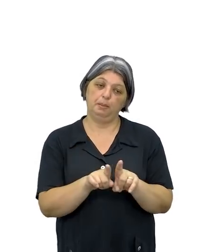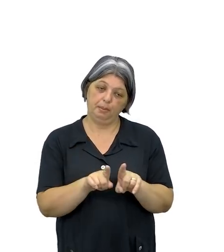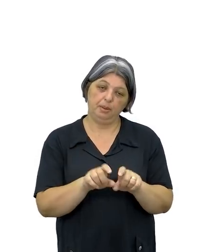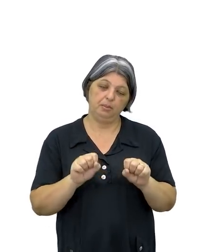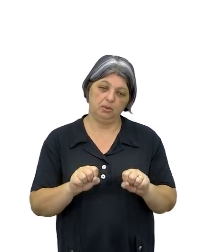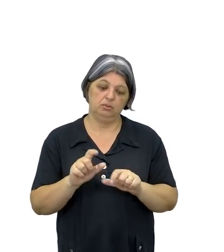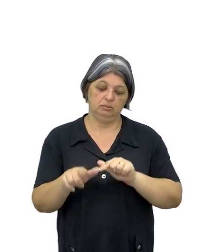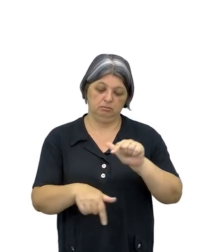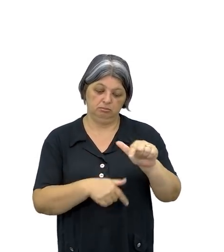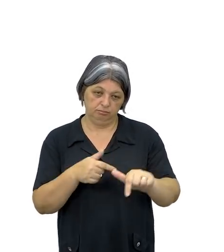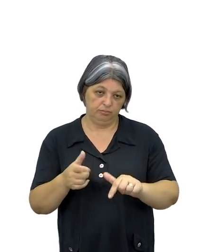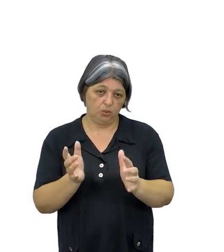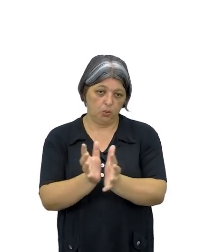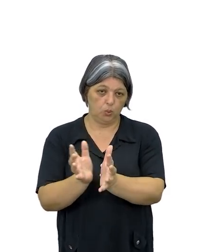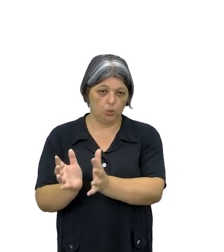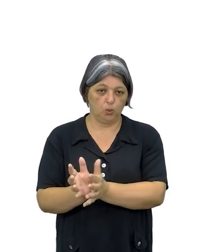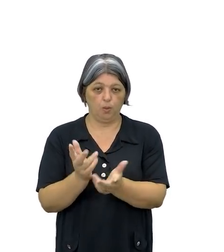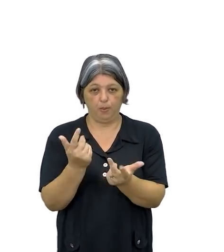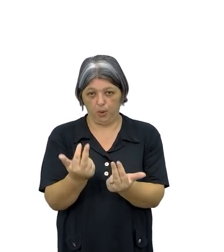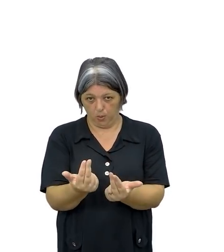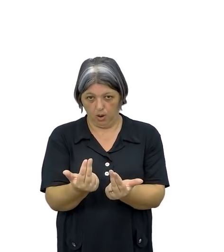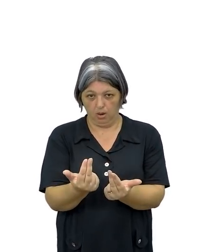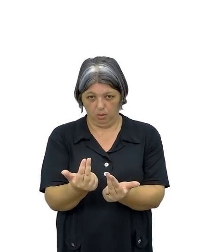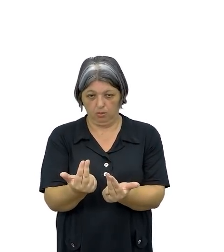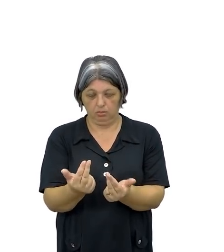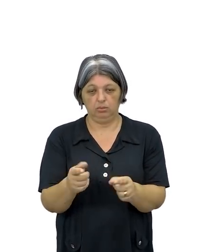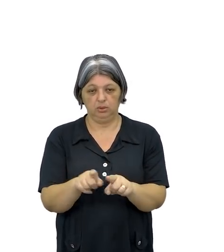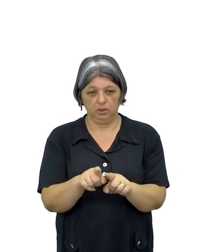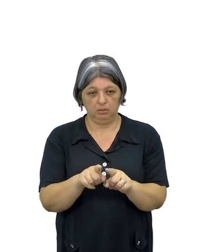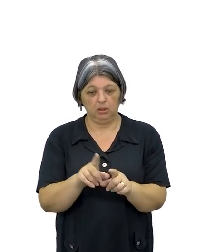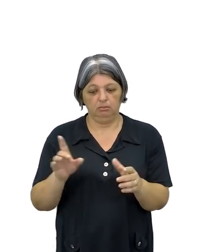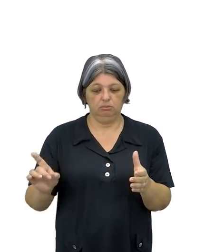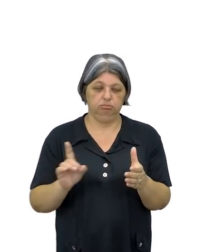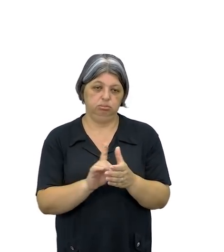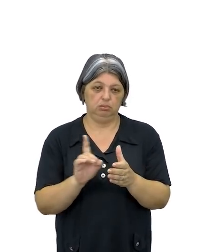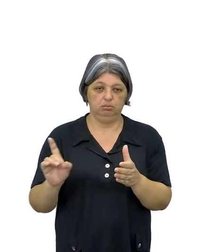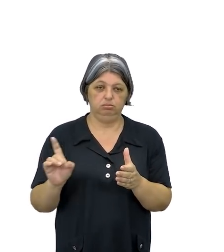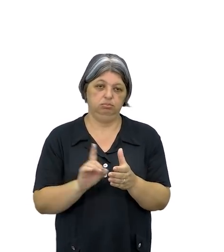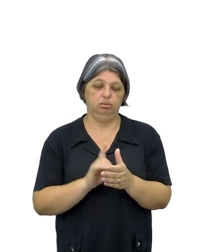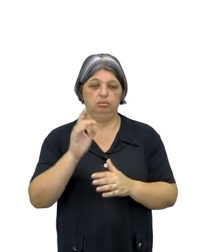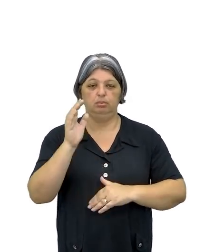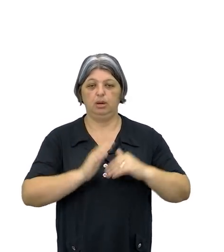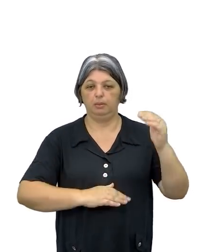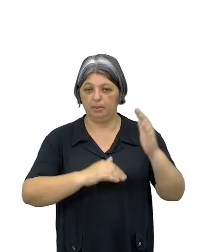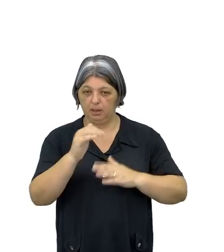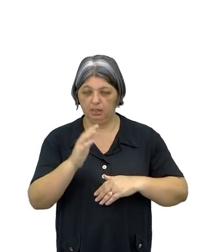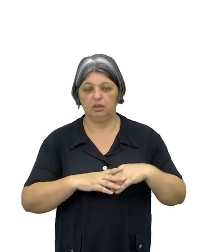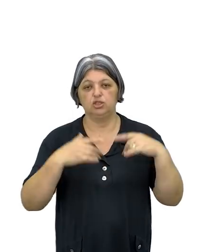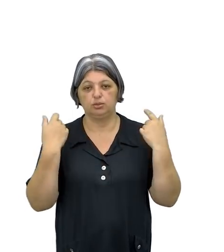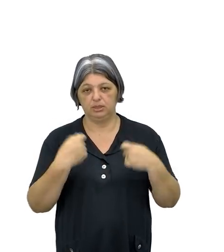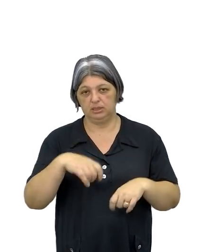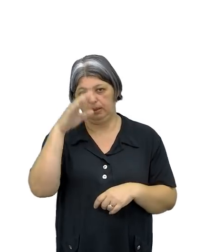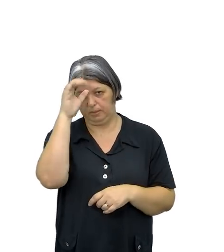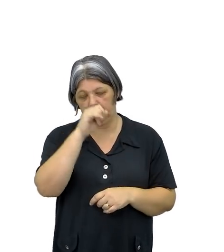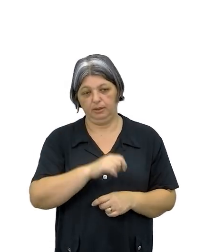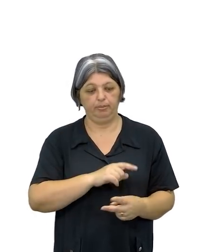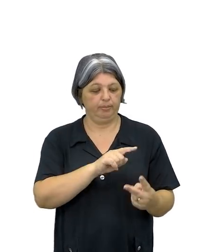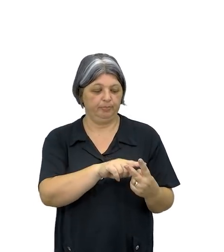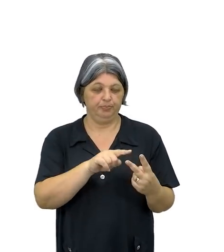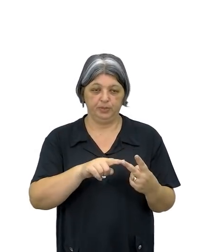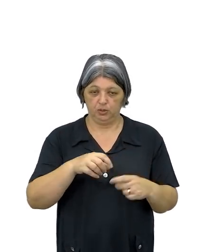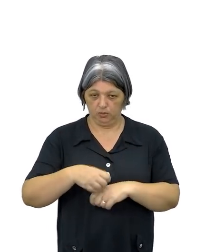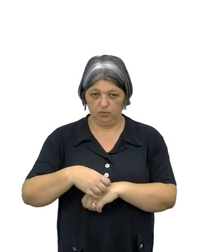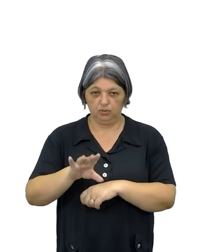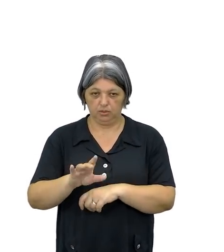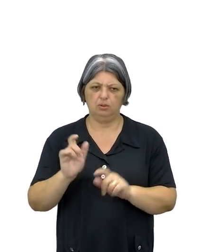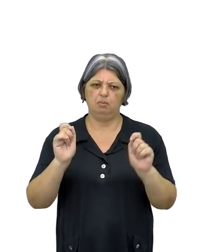com estudantes da mesma turma e agrupando eles por habilidades fragilizadas, né? Então, as duas opções, elas podem